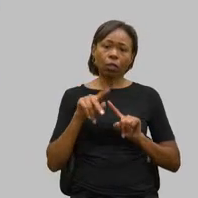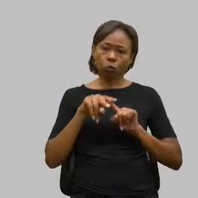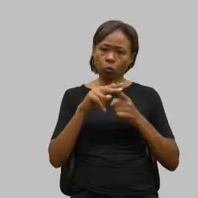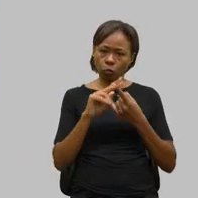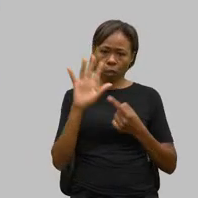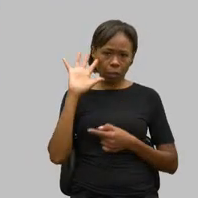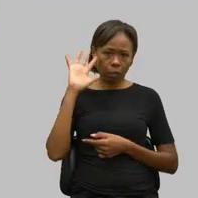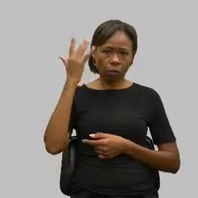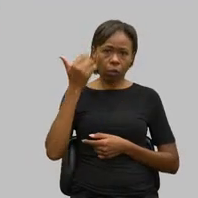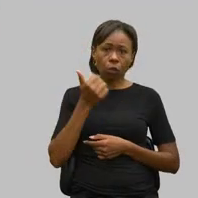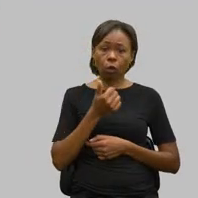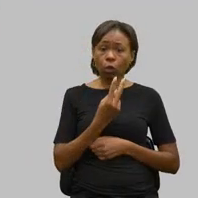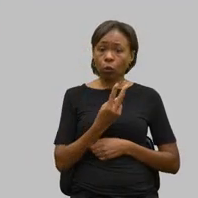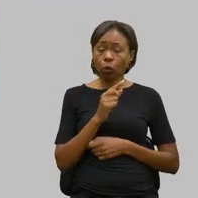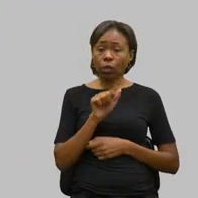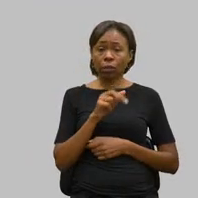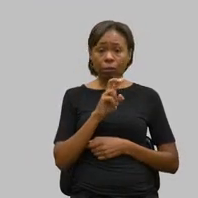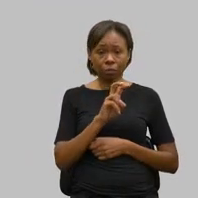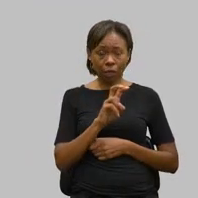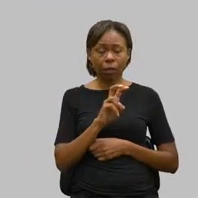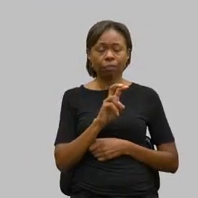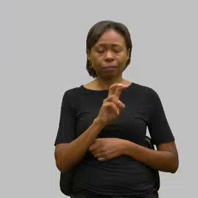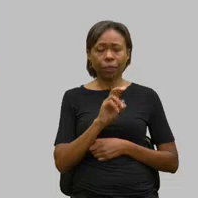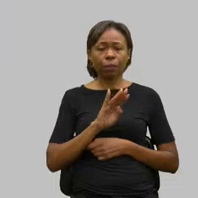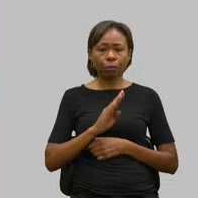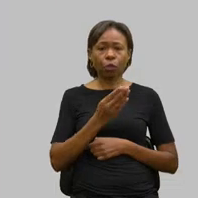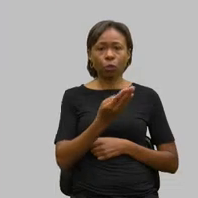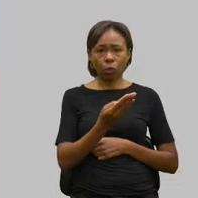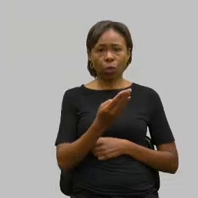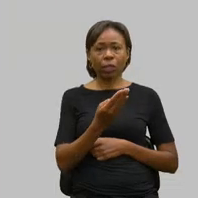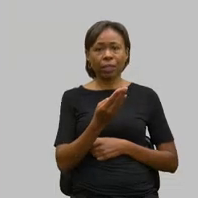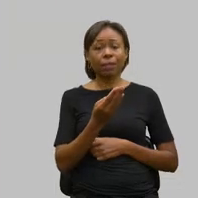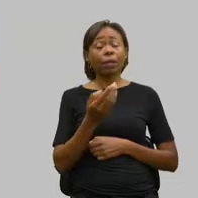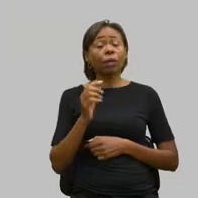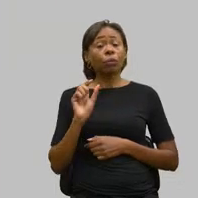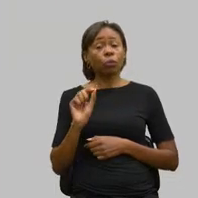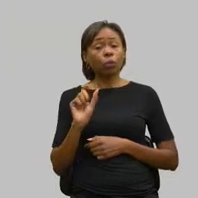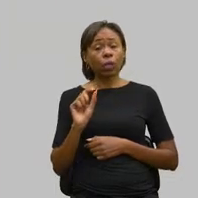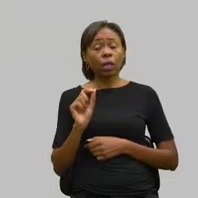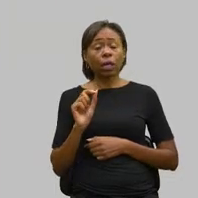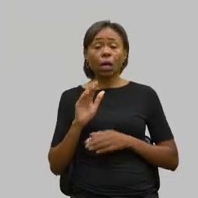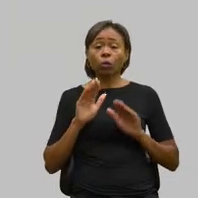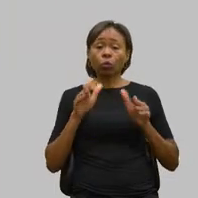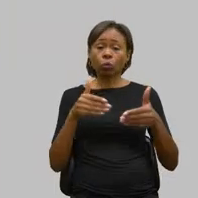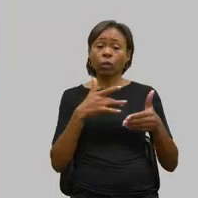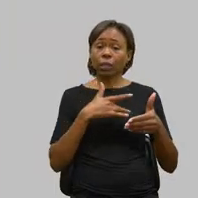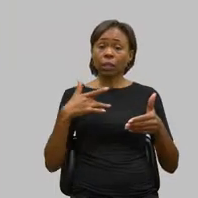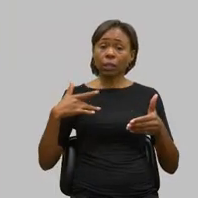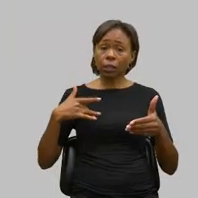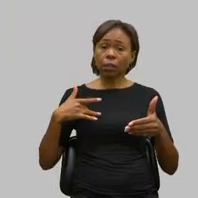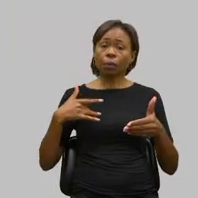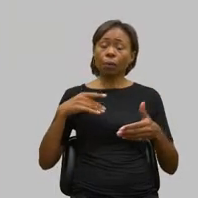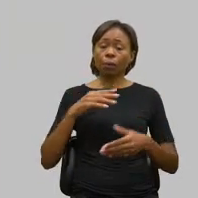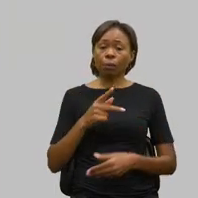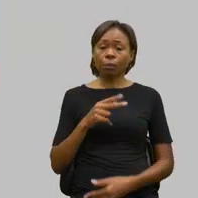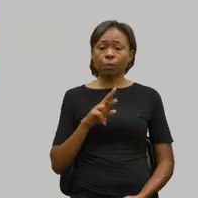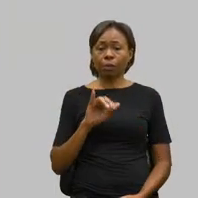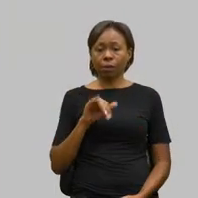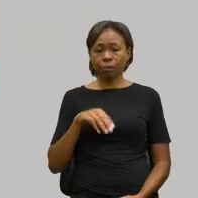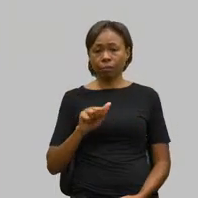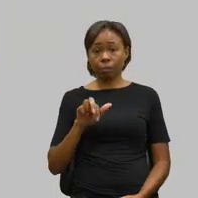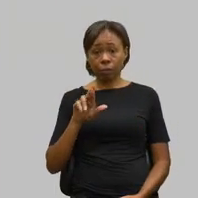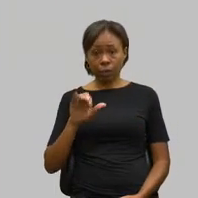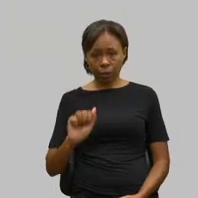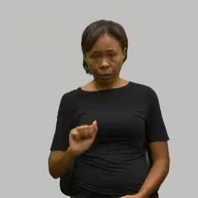140 milhões de reais do financiamento da atenção primária que todo município tem a atenção primária. E, além disso,